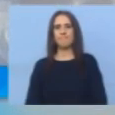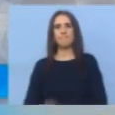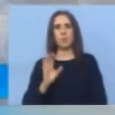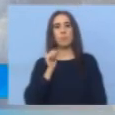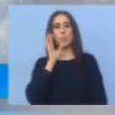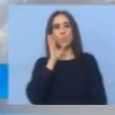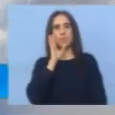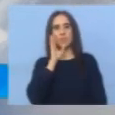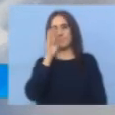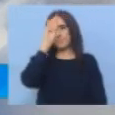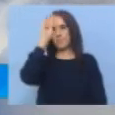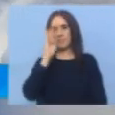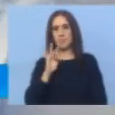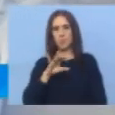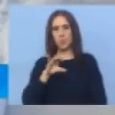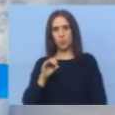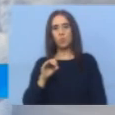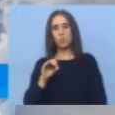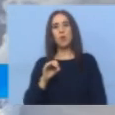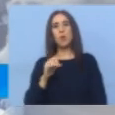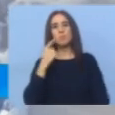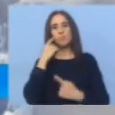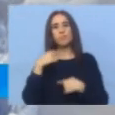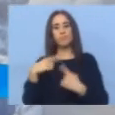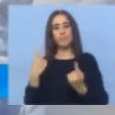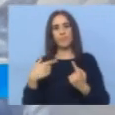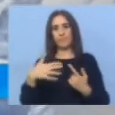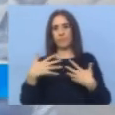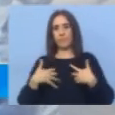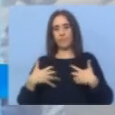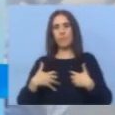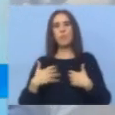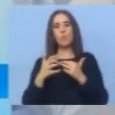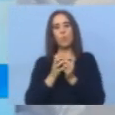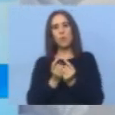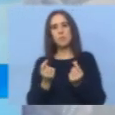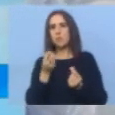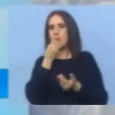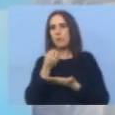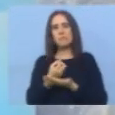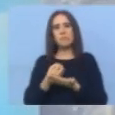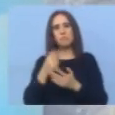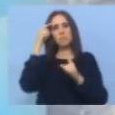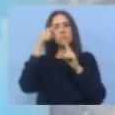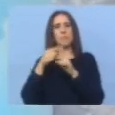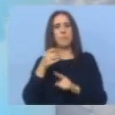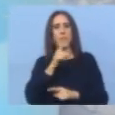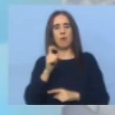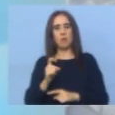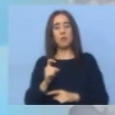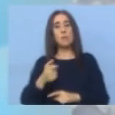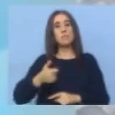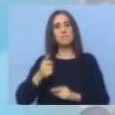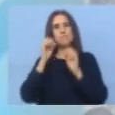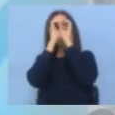Olá, muito boa tarde. O Papa Francisco convocou para esta sexta-feira uma jornada de oração e jejum pela paz, evocando, nomeadamente,